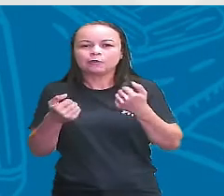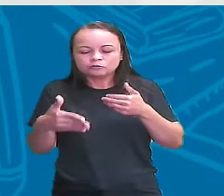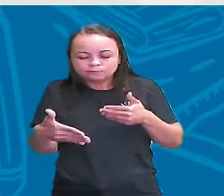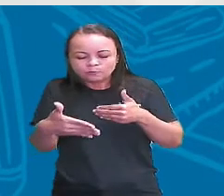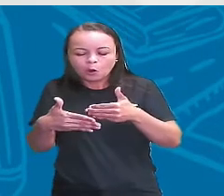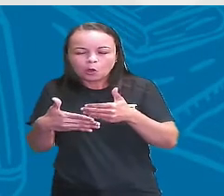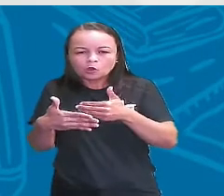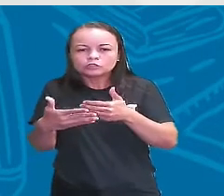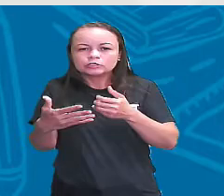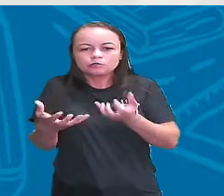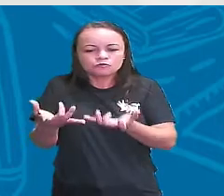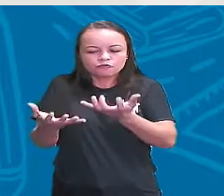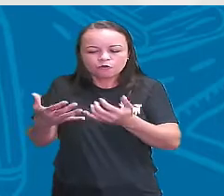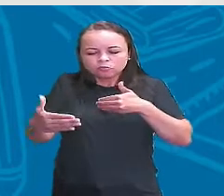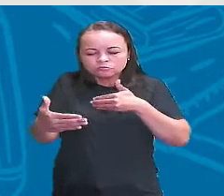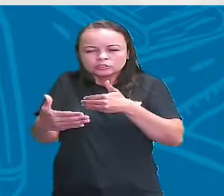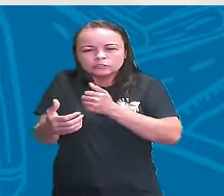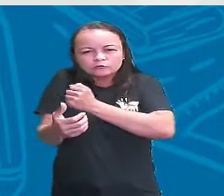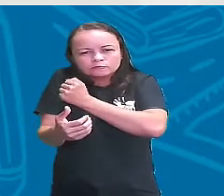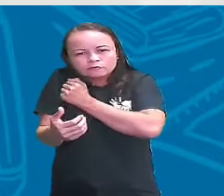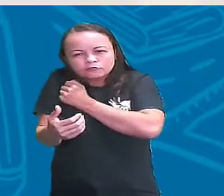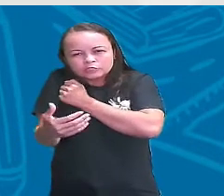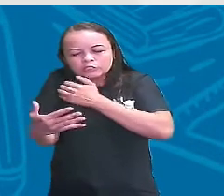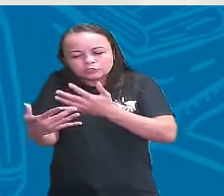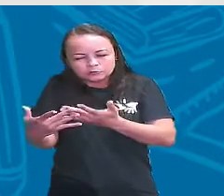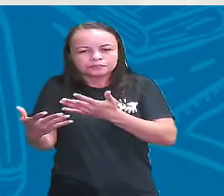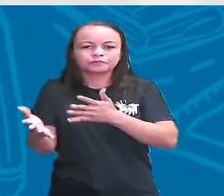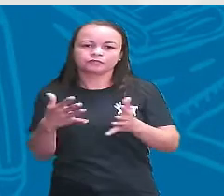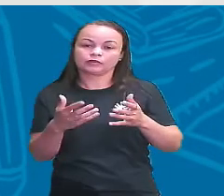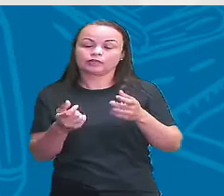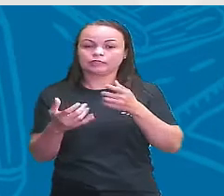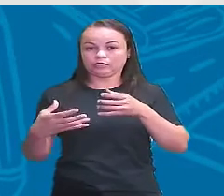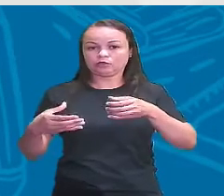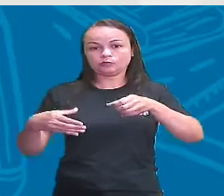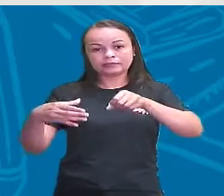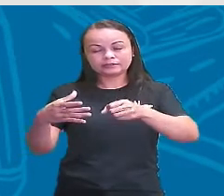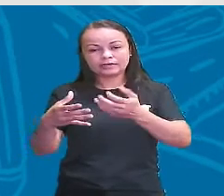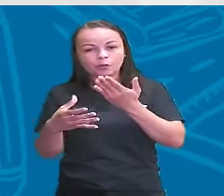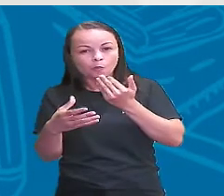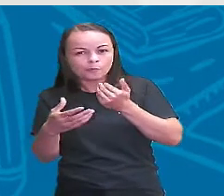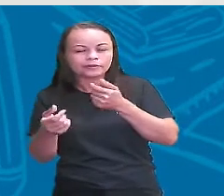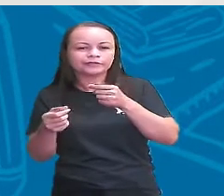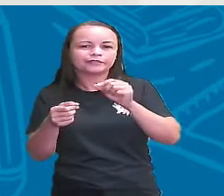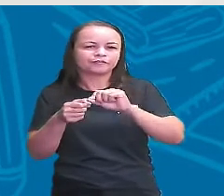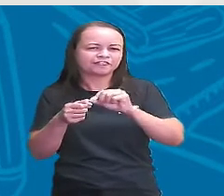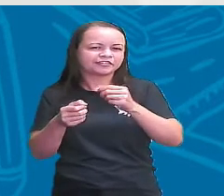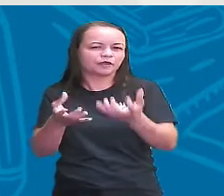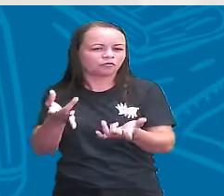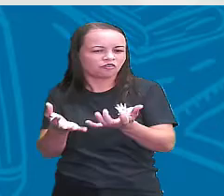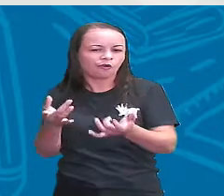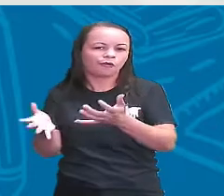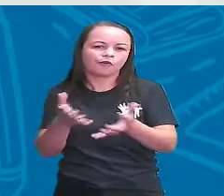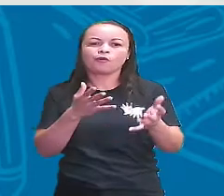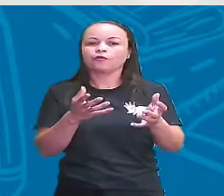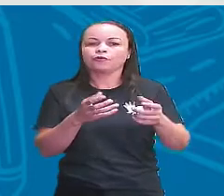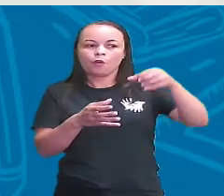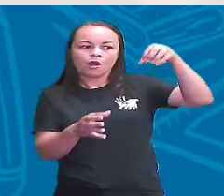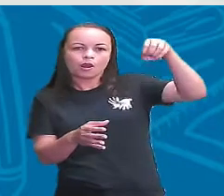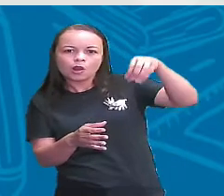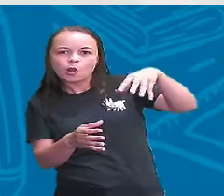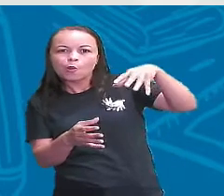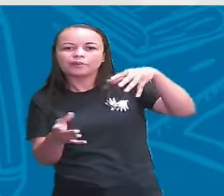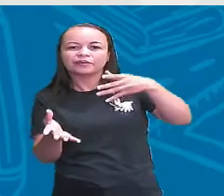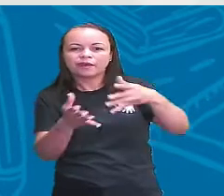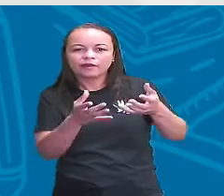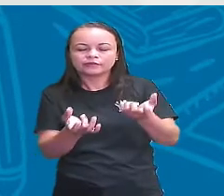sempre necessitou do fogo para se aquecer, cozinhar, iluminar e se proteger. A primeira forma de energia que o